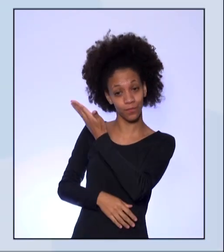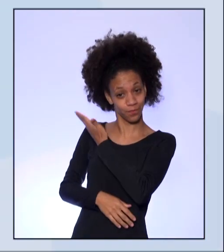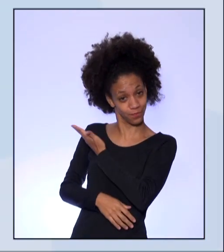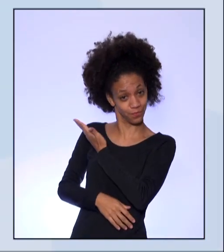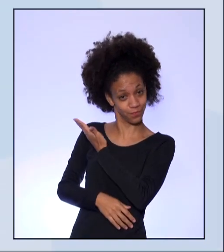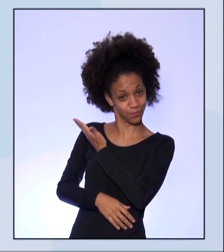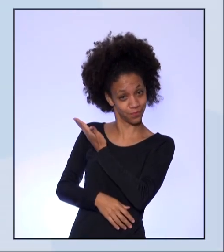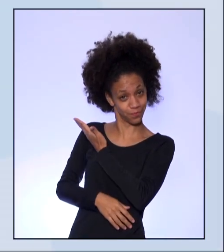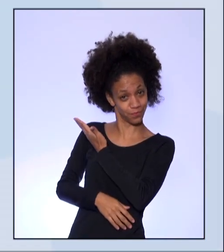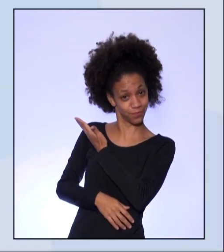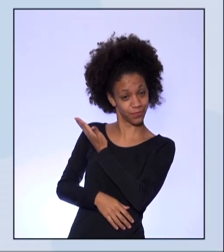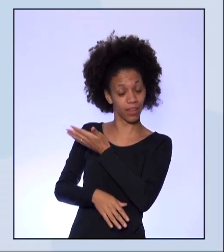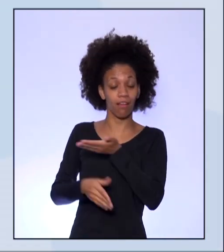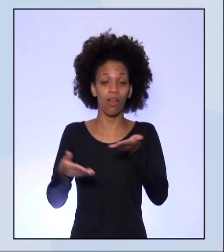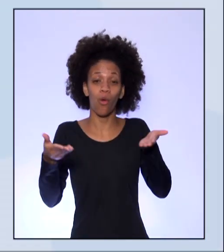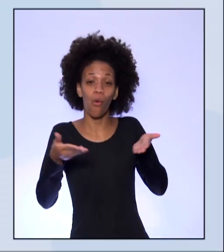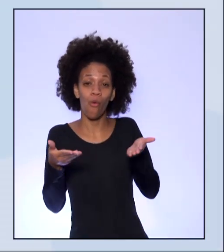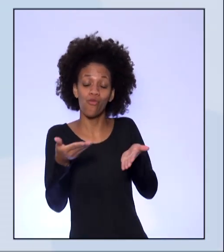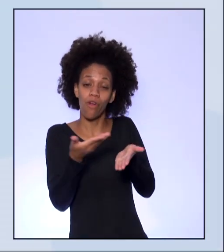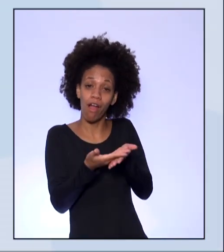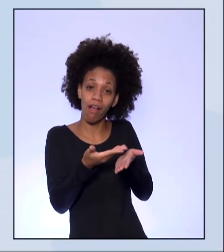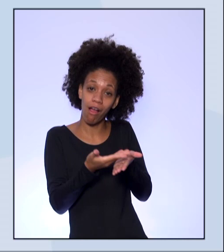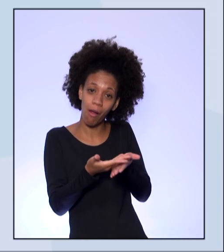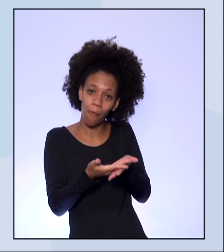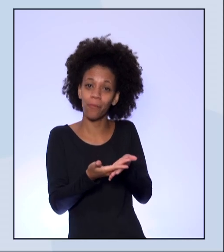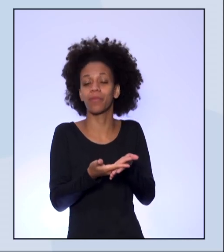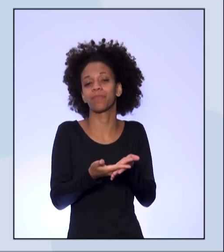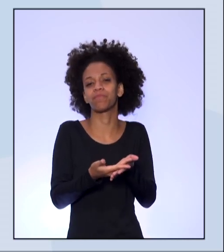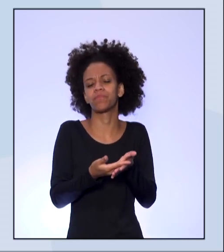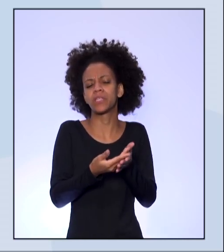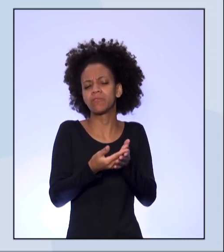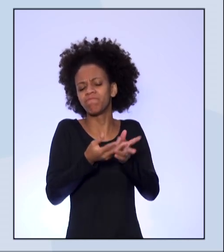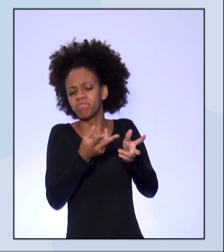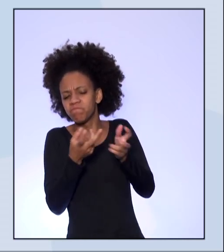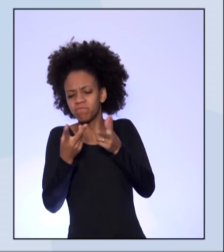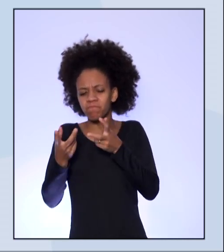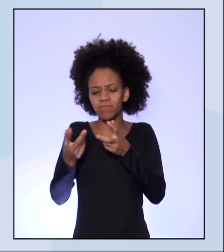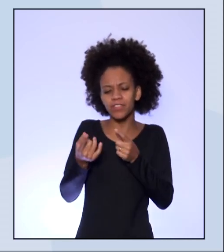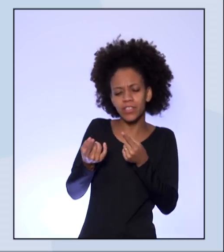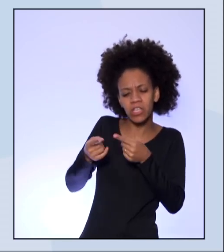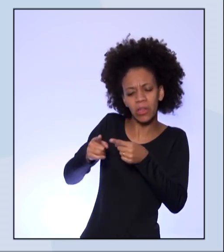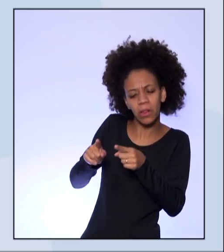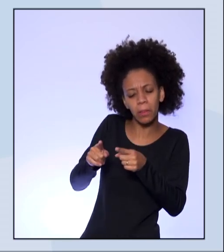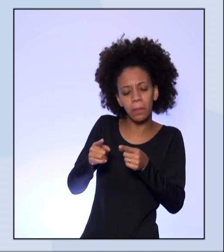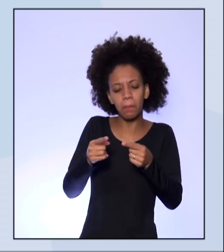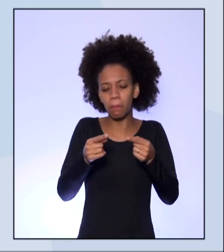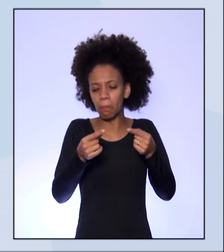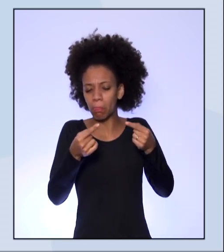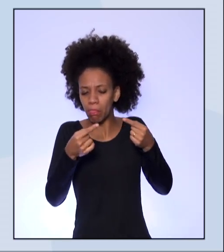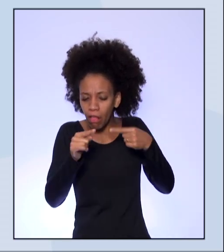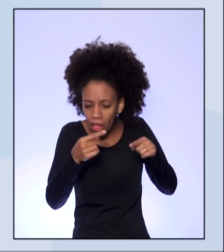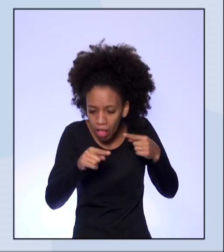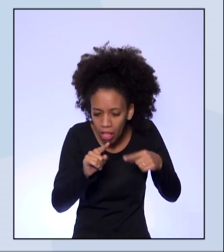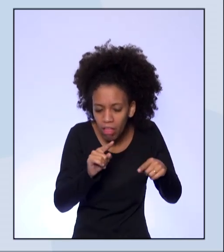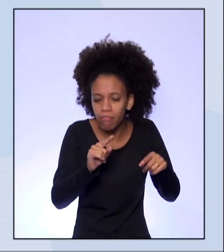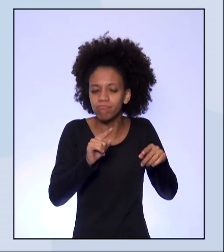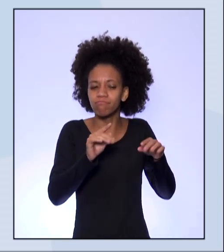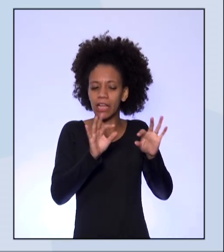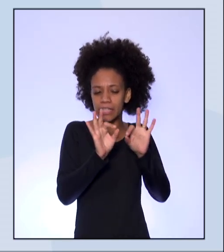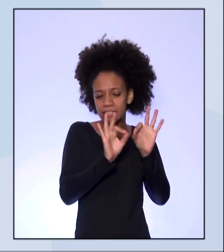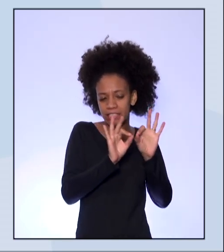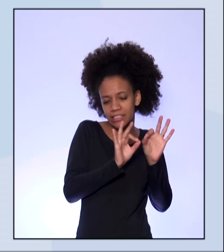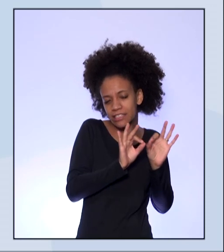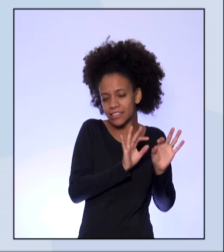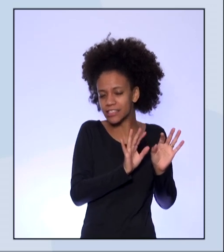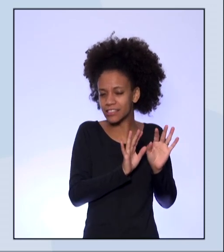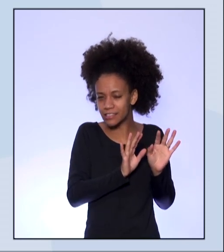A habilidade que iremos trabalhar hoje será identificar críticas ou ironia, humor presentes em tirinhas, memes, charges, por